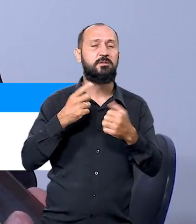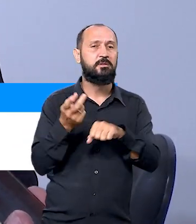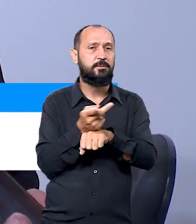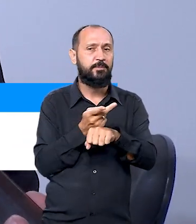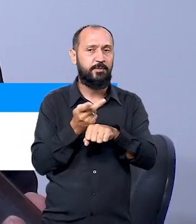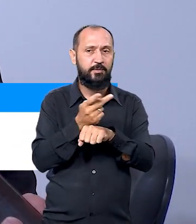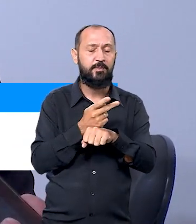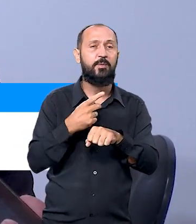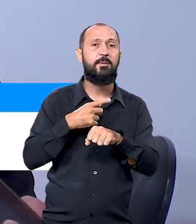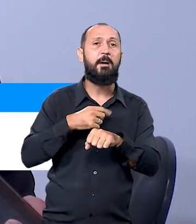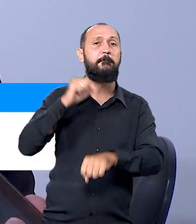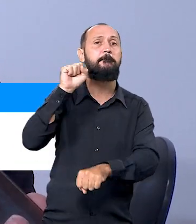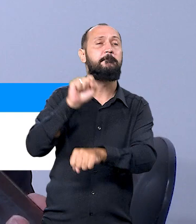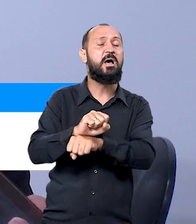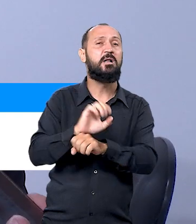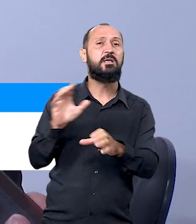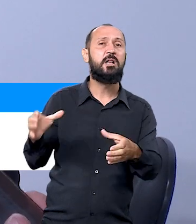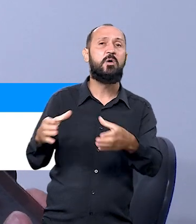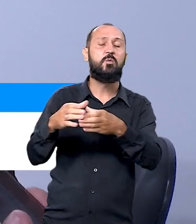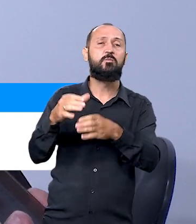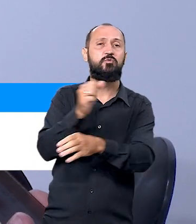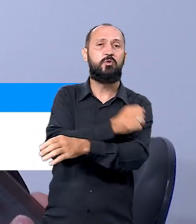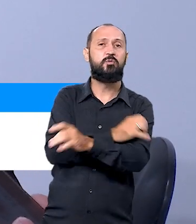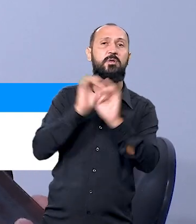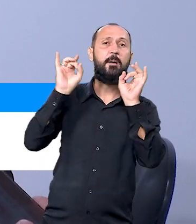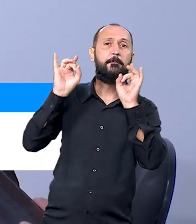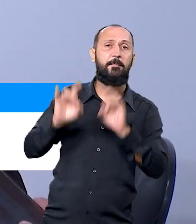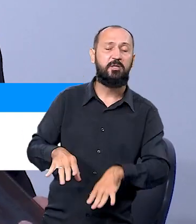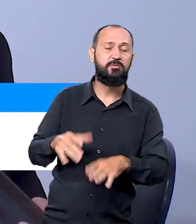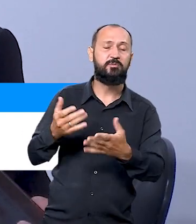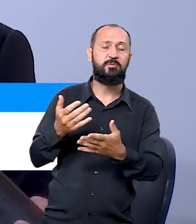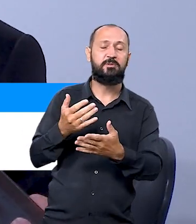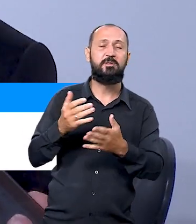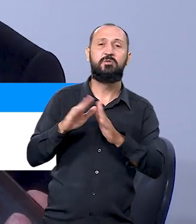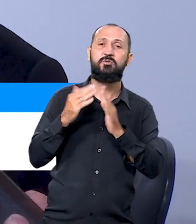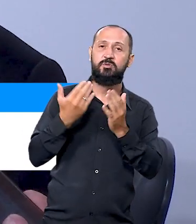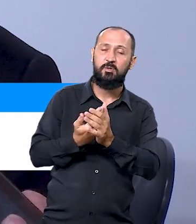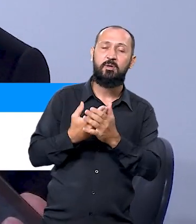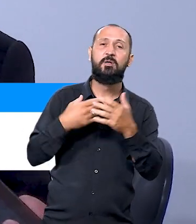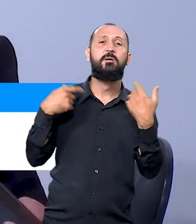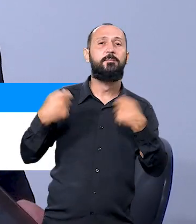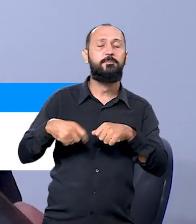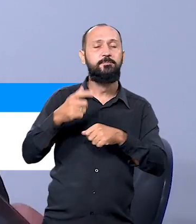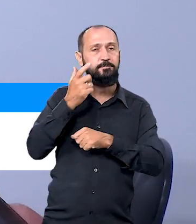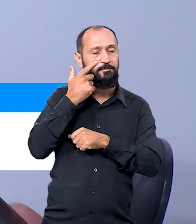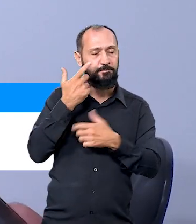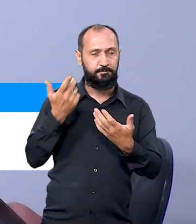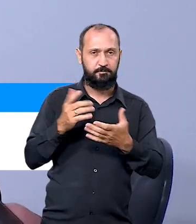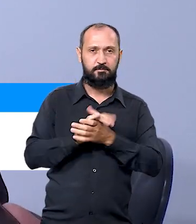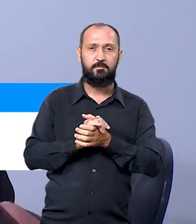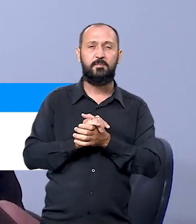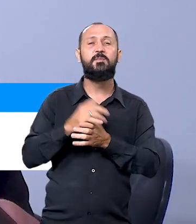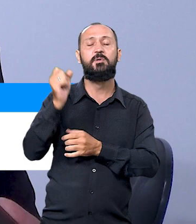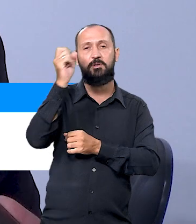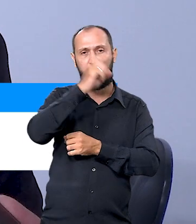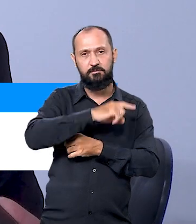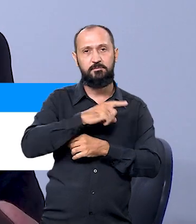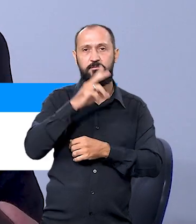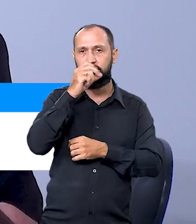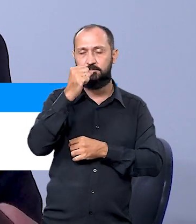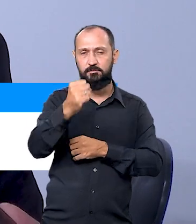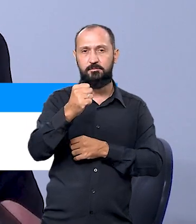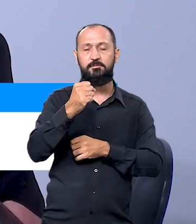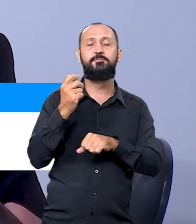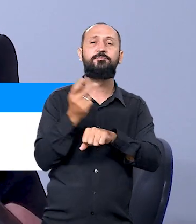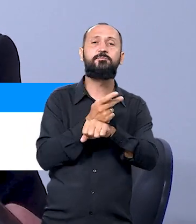nessa nessa busca para acabar com aquele grupo de estudantes que deixam de frequentar as escolas ainda precisando estudar então são desafios